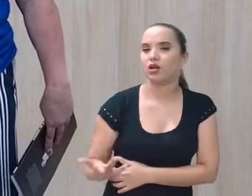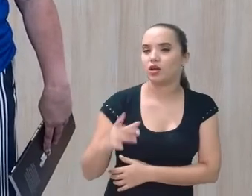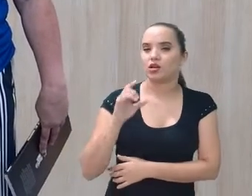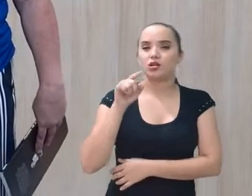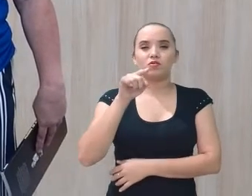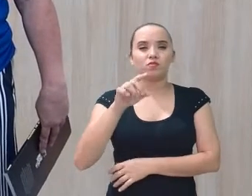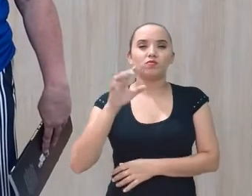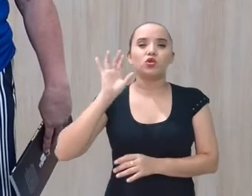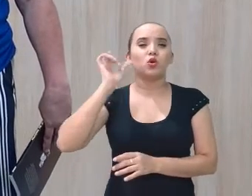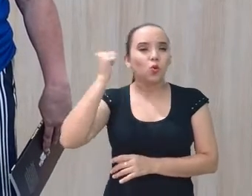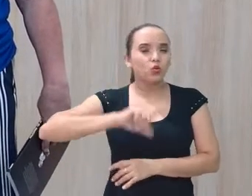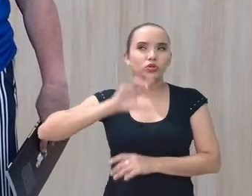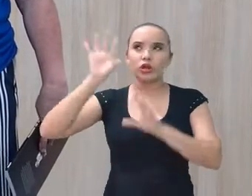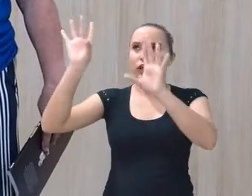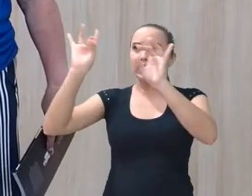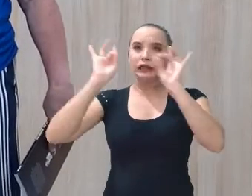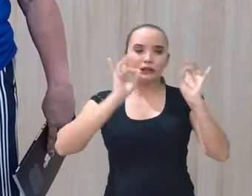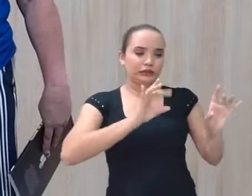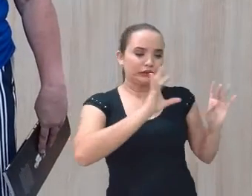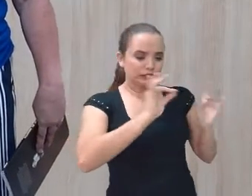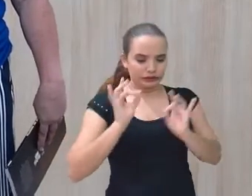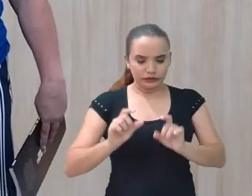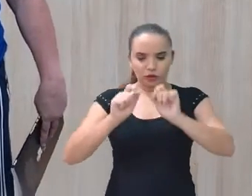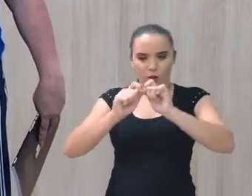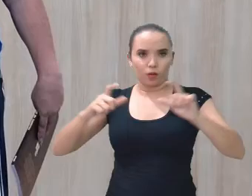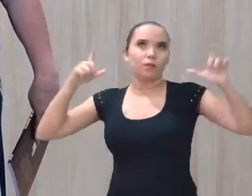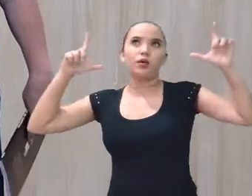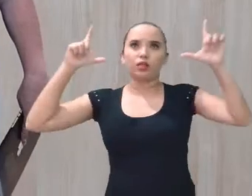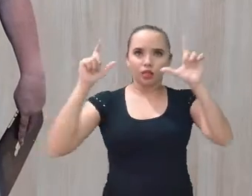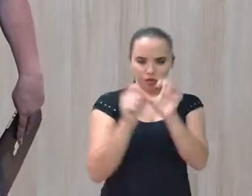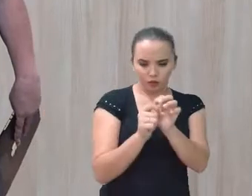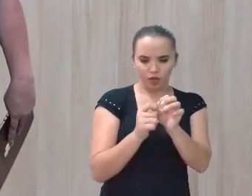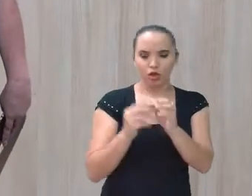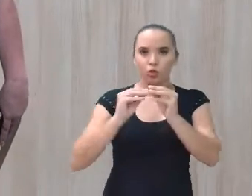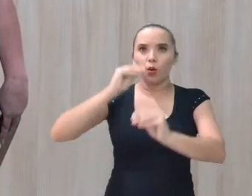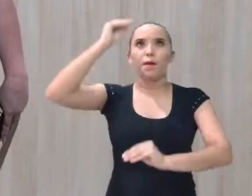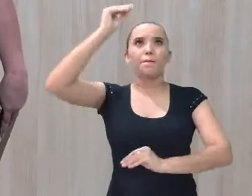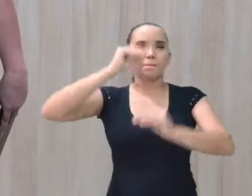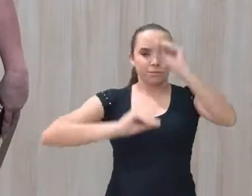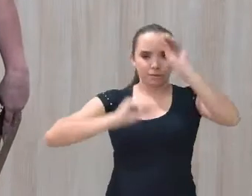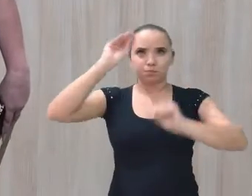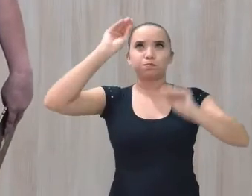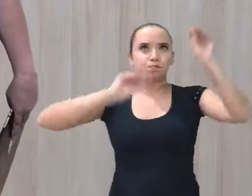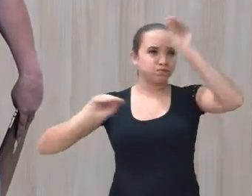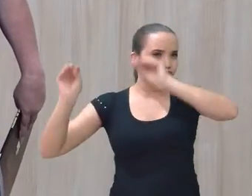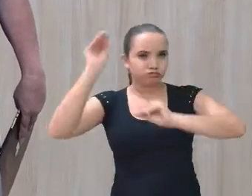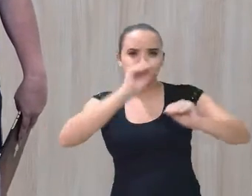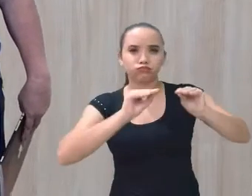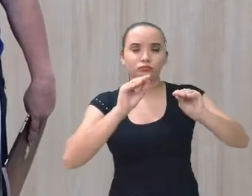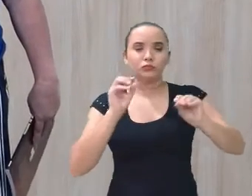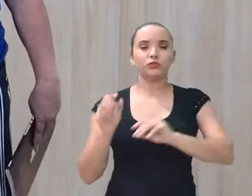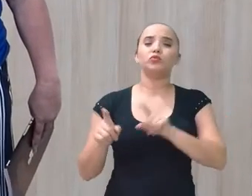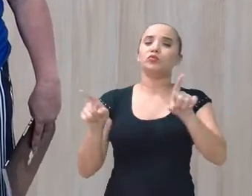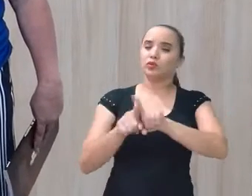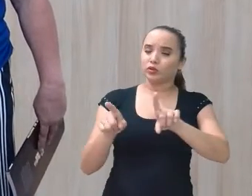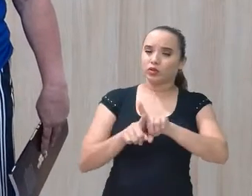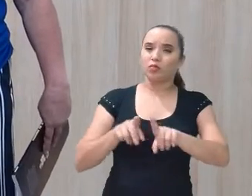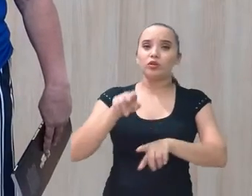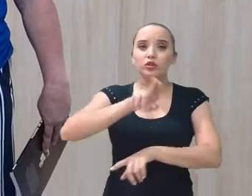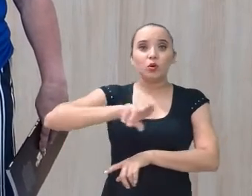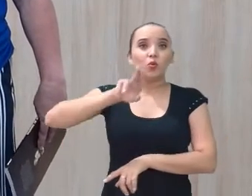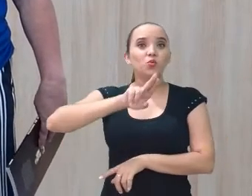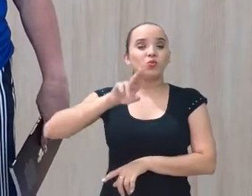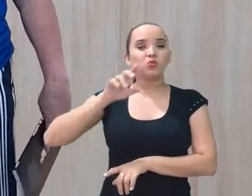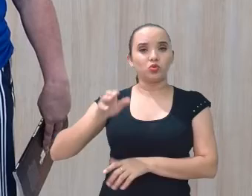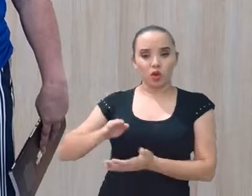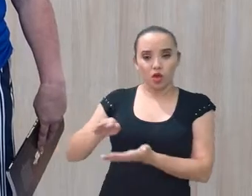copiando, colando, você aumenta, diminui, bota em cima, bota embaixo, sim, assim, se for só arrastando com o mouse.